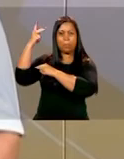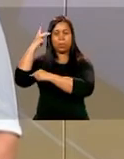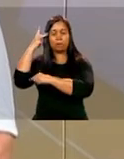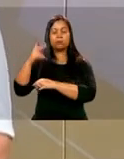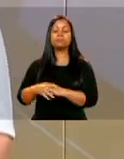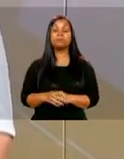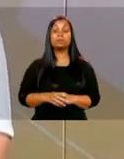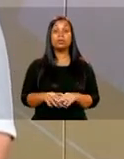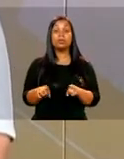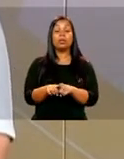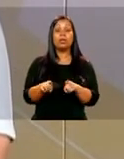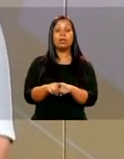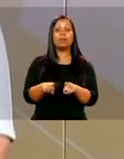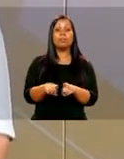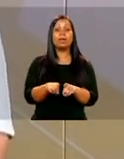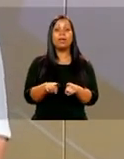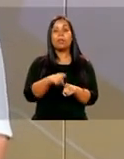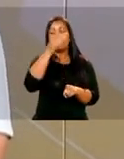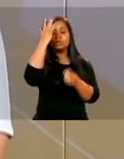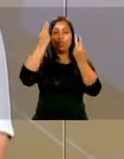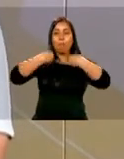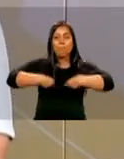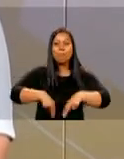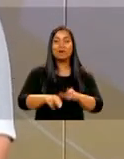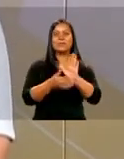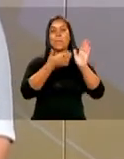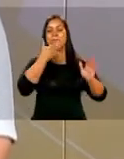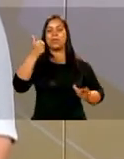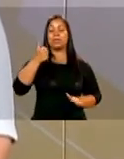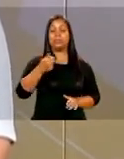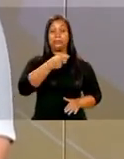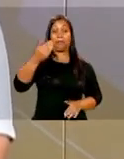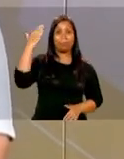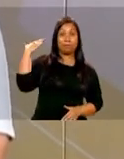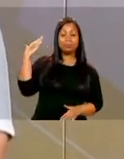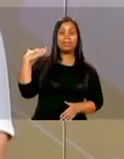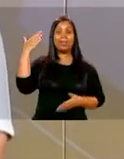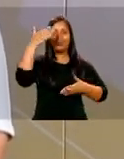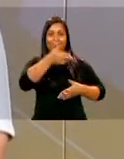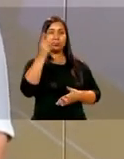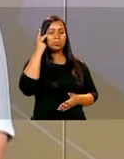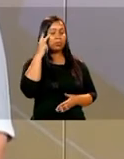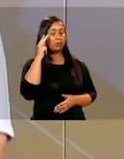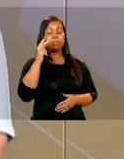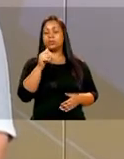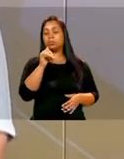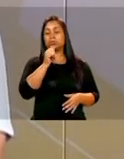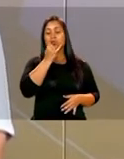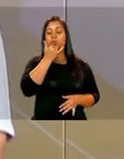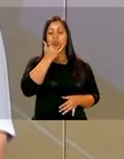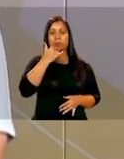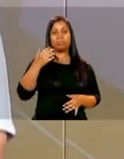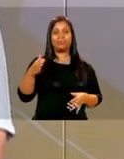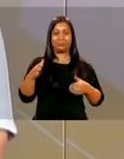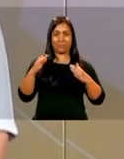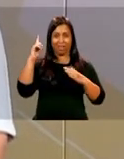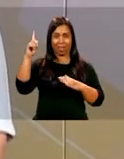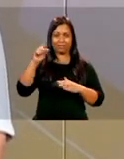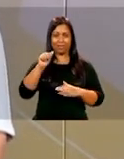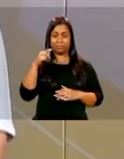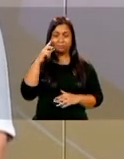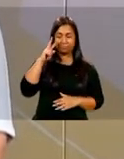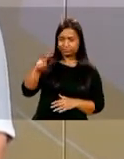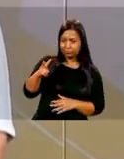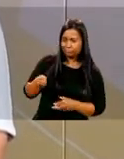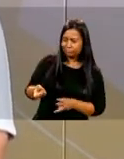da competência e a questão da humanização, né? Semana passada mesmo, chegando lá, eu vi uma cena que eu fiquei pensando muito, vou dividir